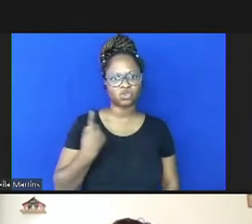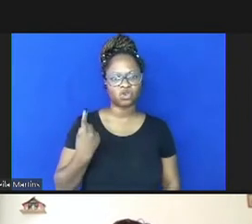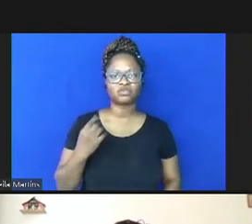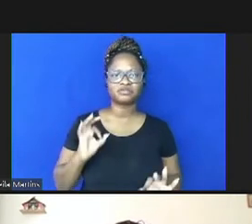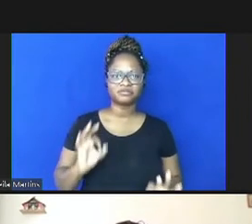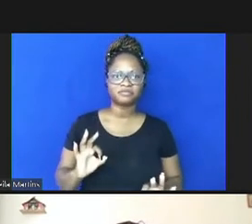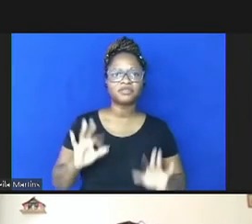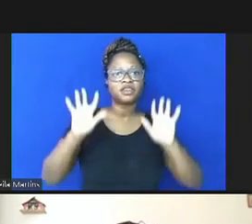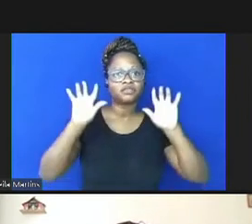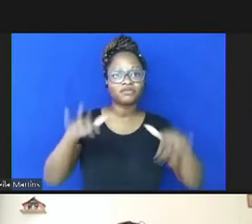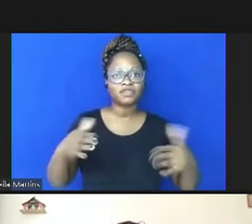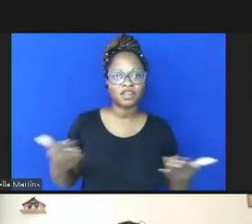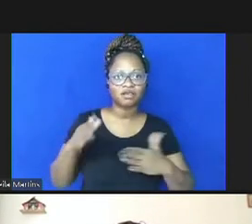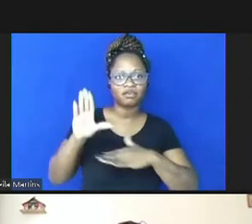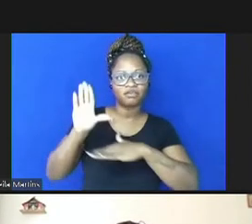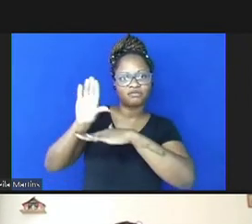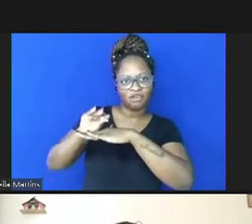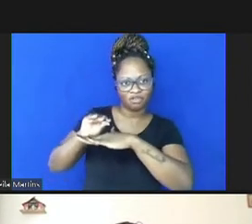final.